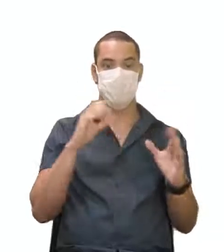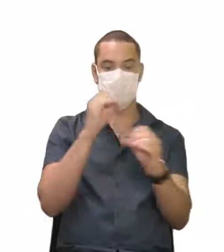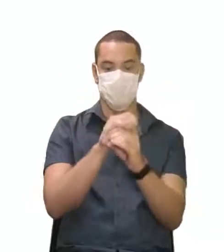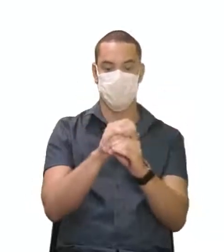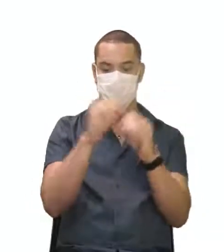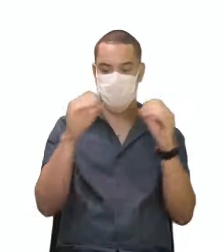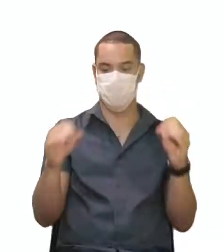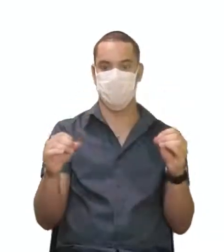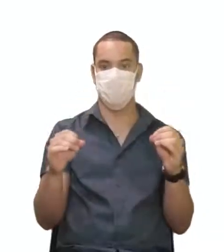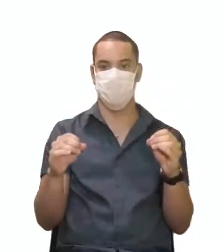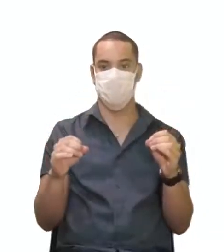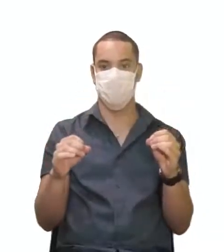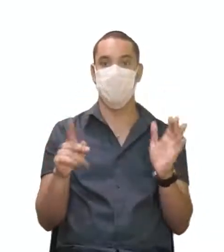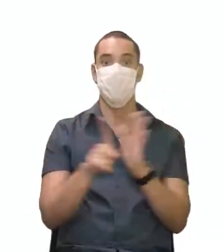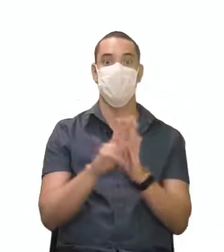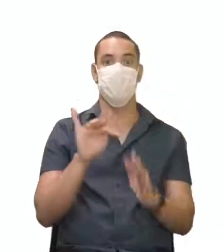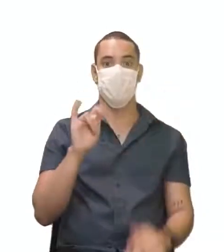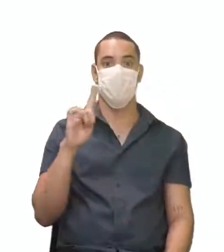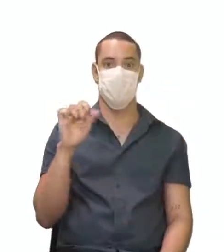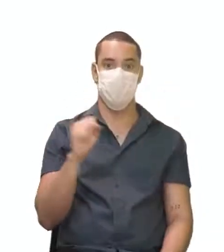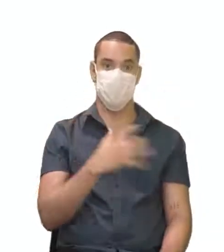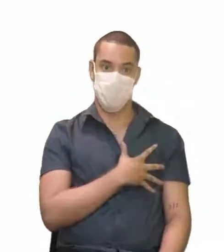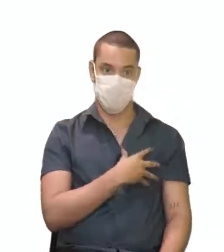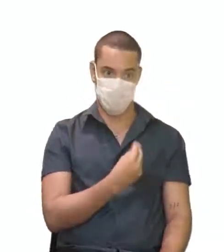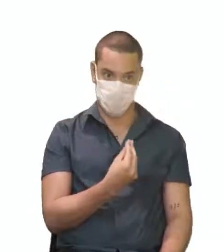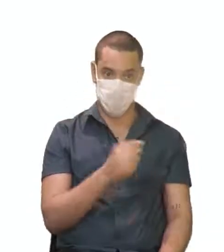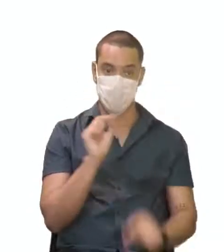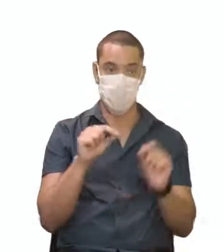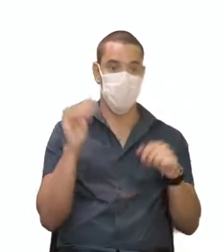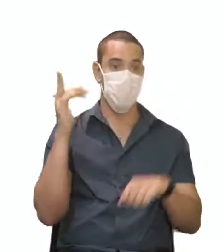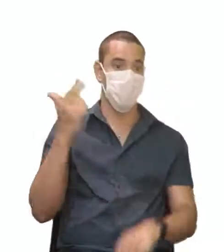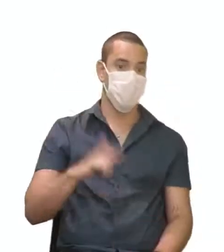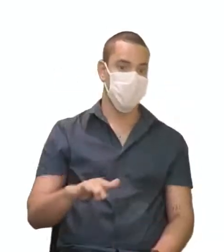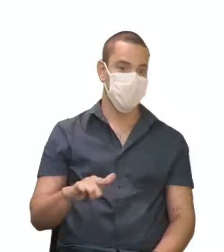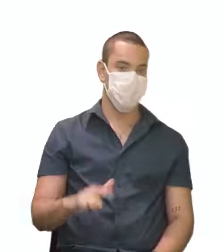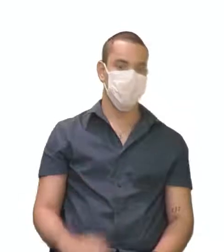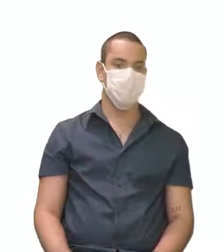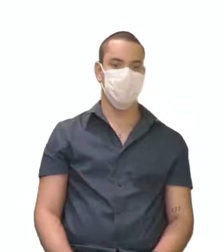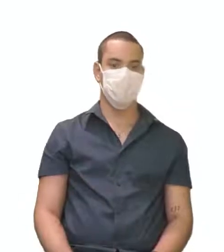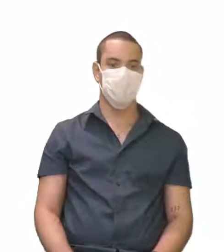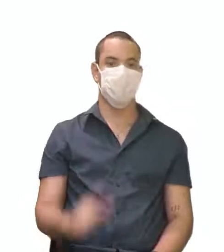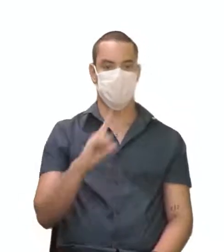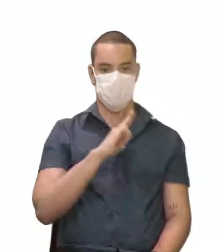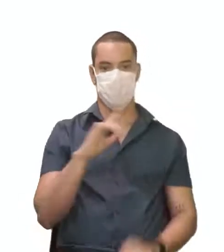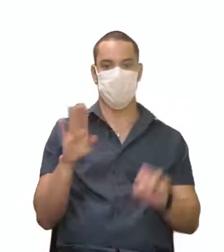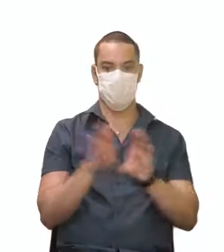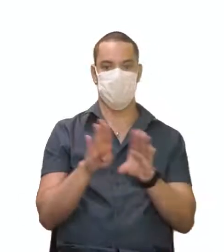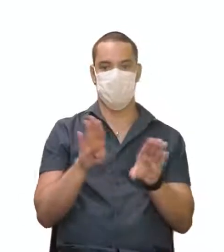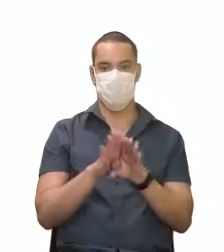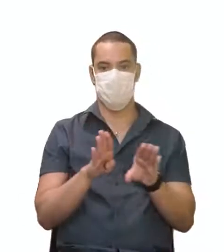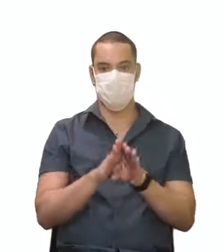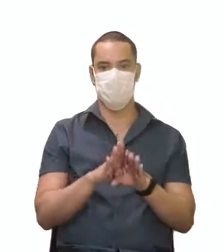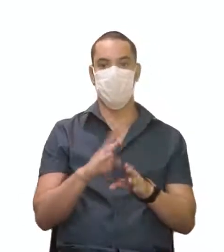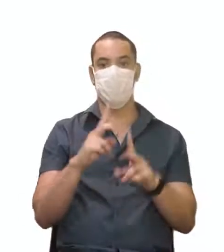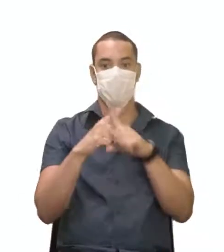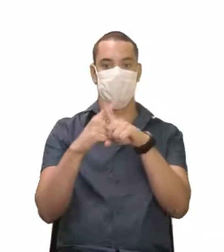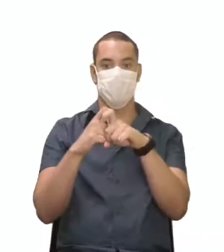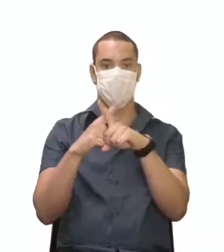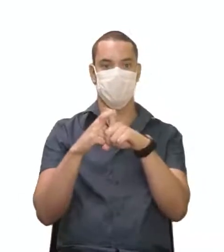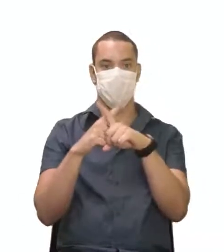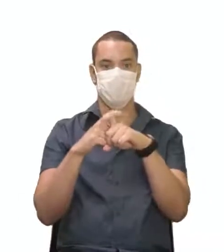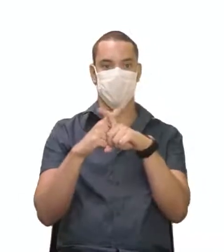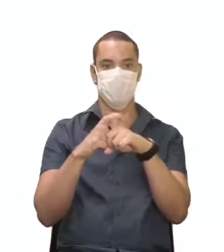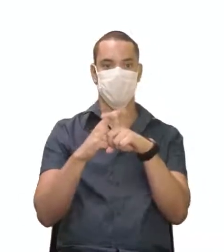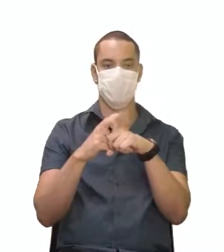dessas cromátides filhas, tá bom? O que mais, prof, que a gente tem aí? Passam a ser chamados de cromossomos filhos